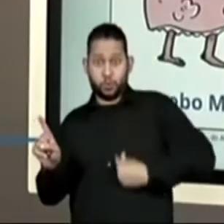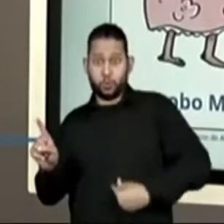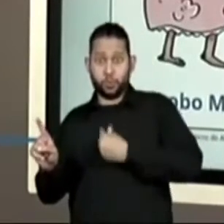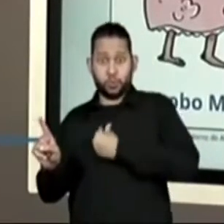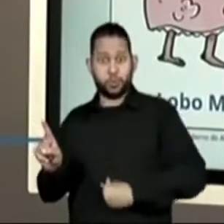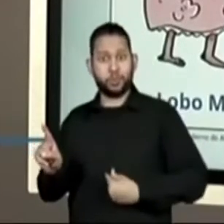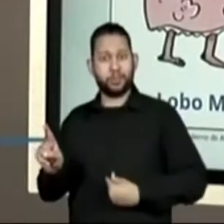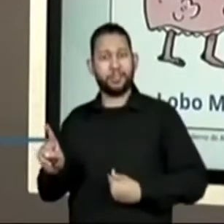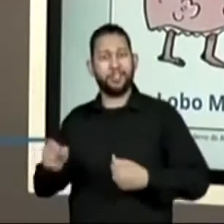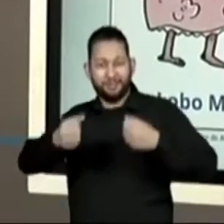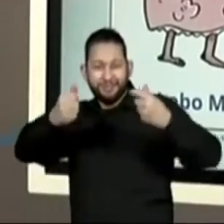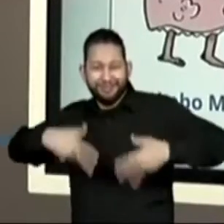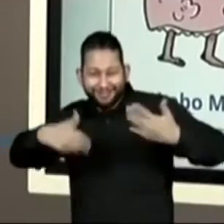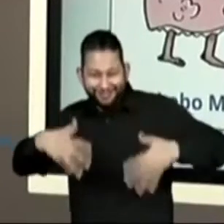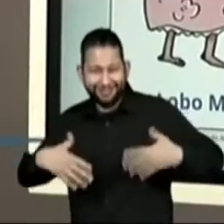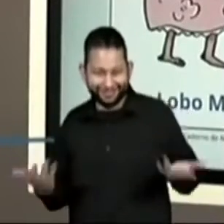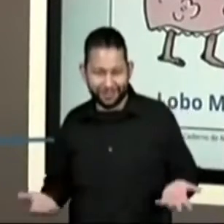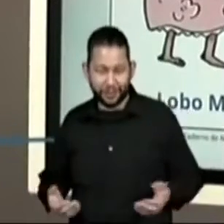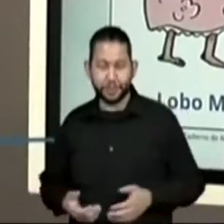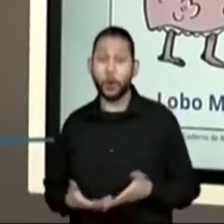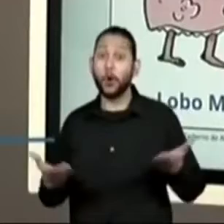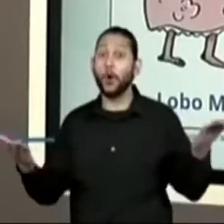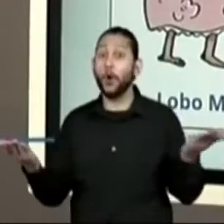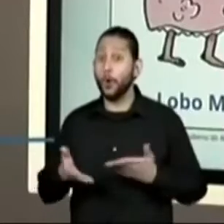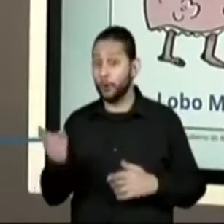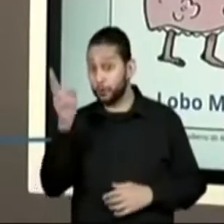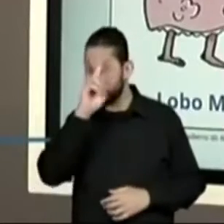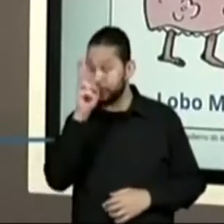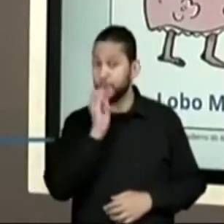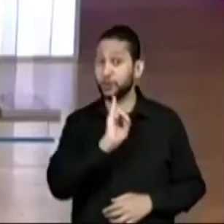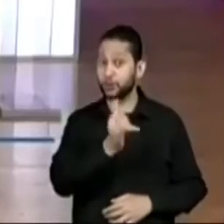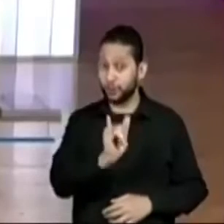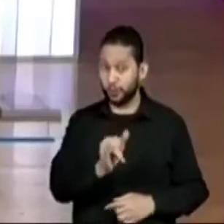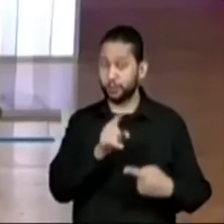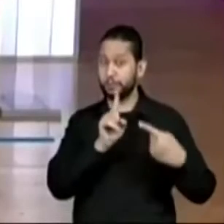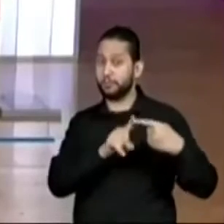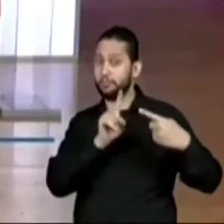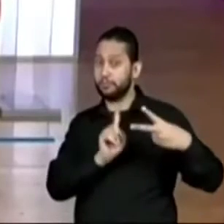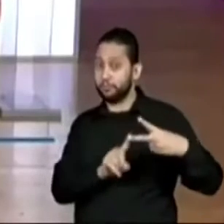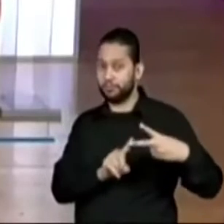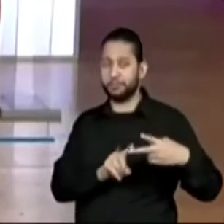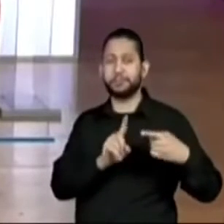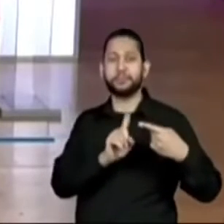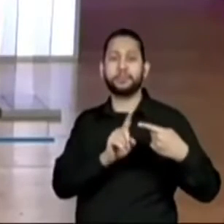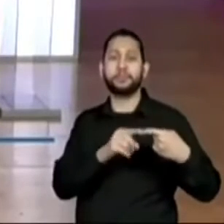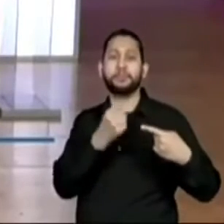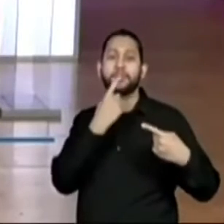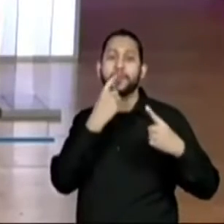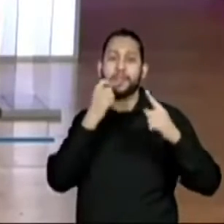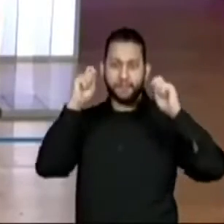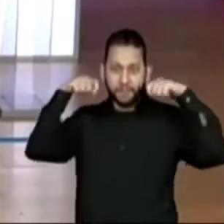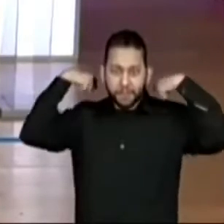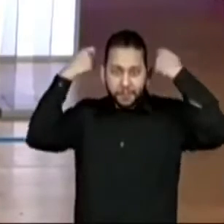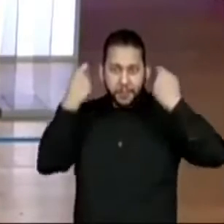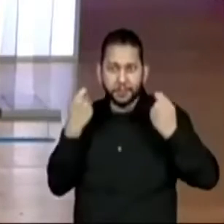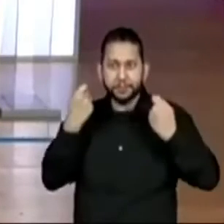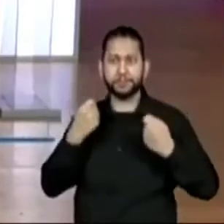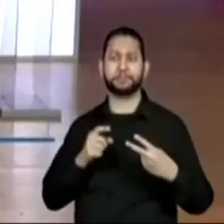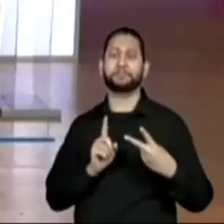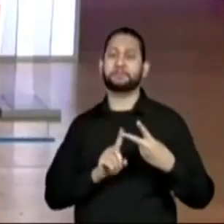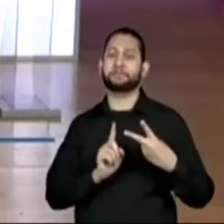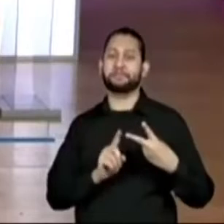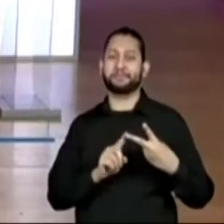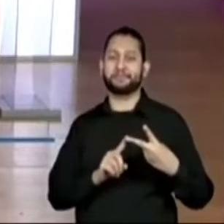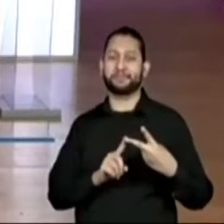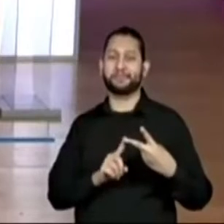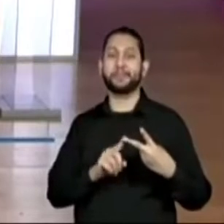trabalhar o conto Chapeuzinho Vermelho e o conto Branca de Neve. Vocês conhecem? Bom, a Chapeuzinho Vermelho, eles